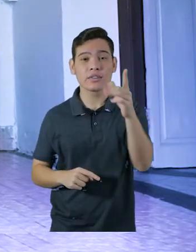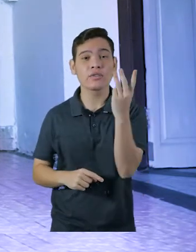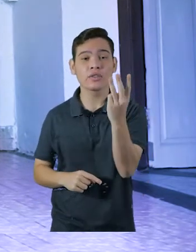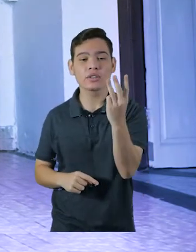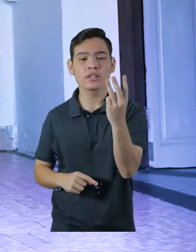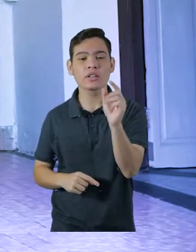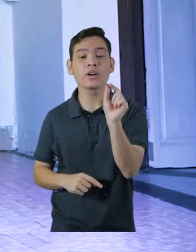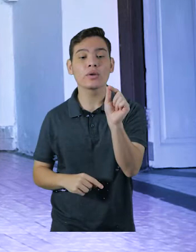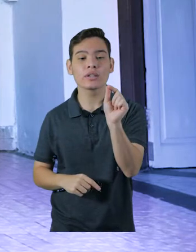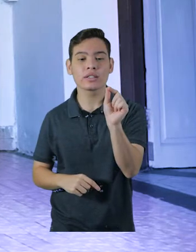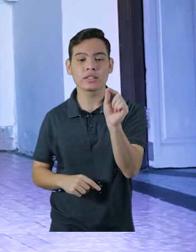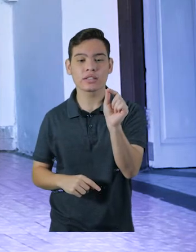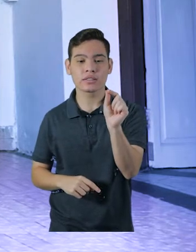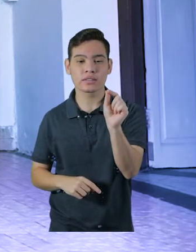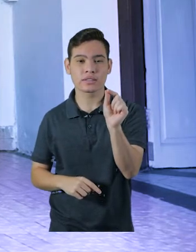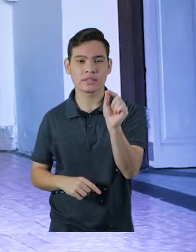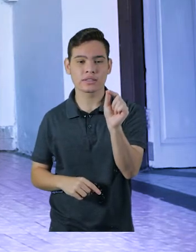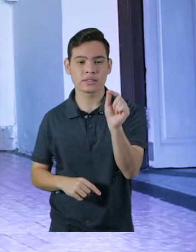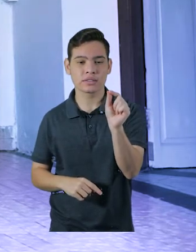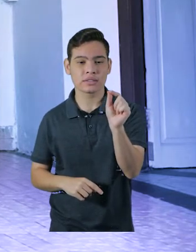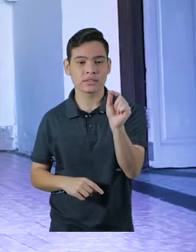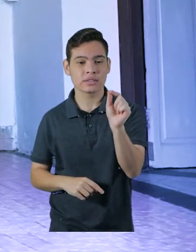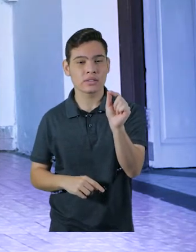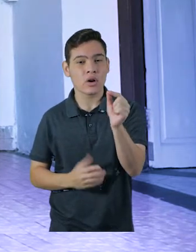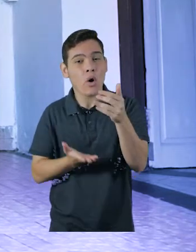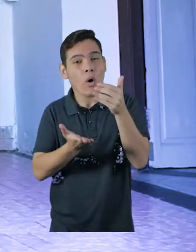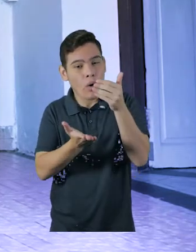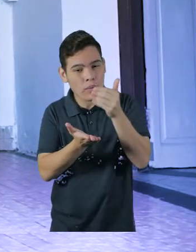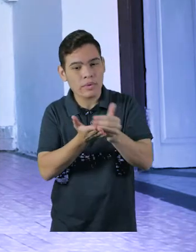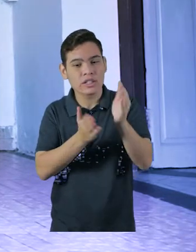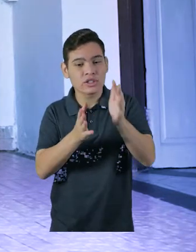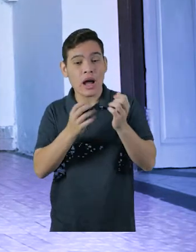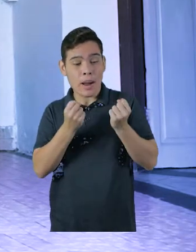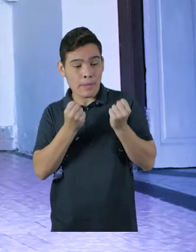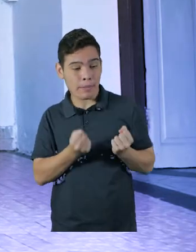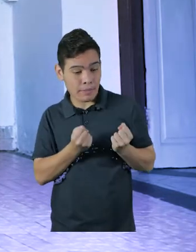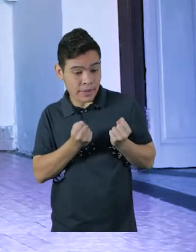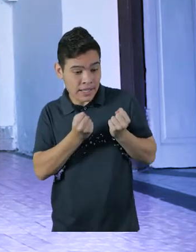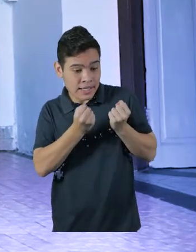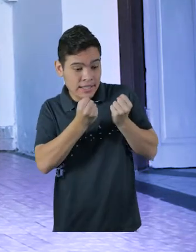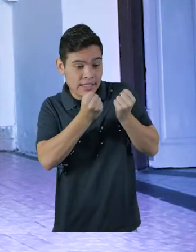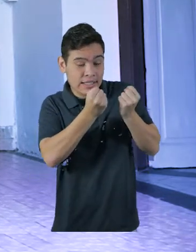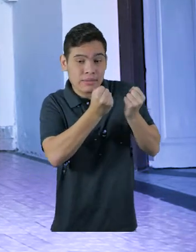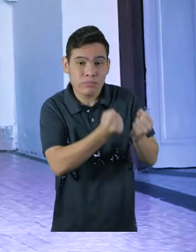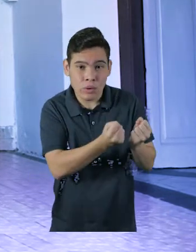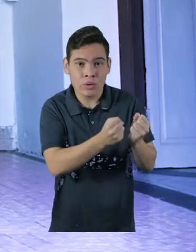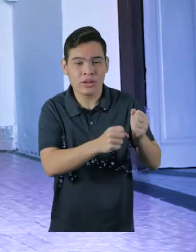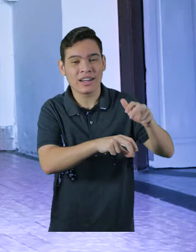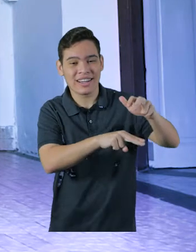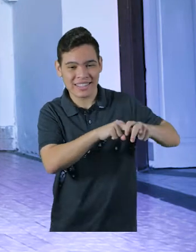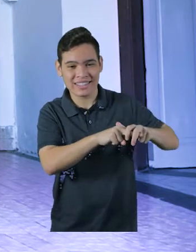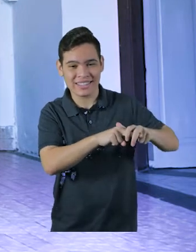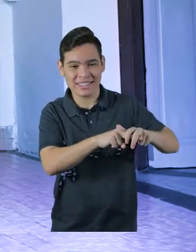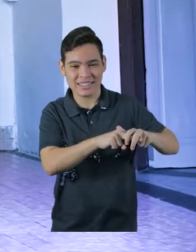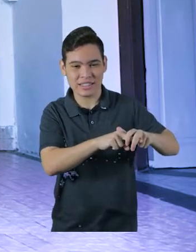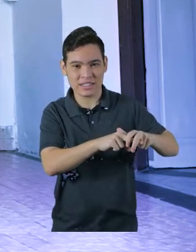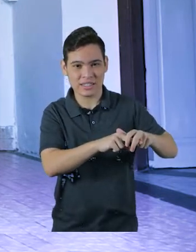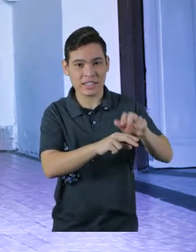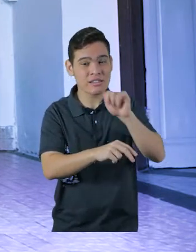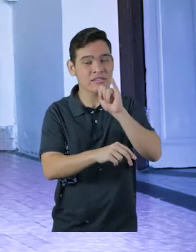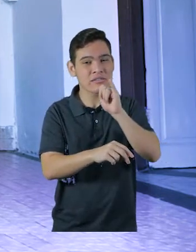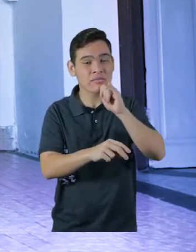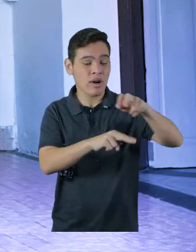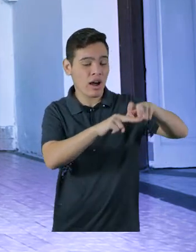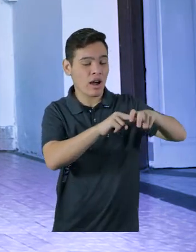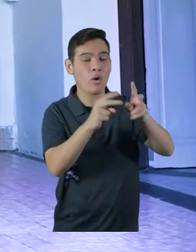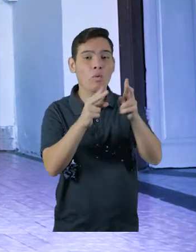camada, seria começar então a transferir peso para esse objeto, no caso